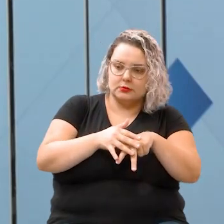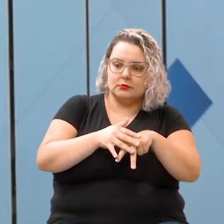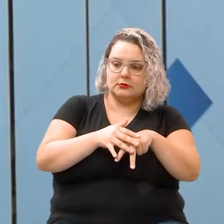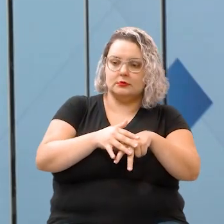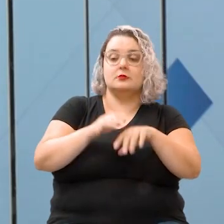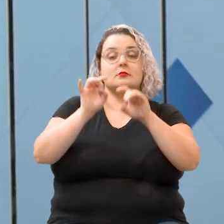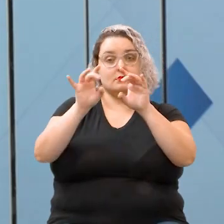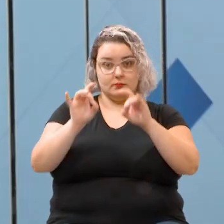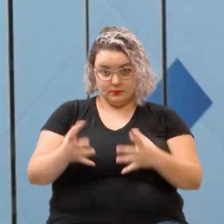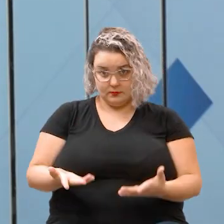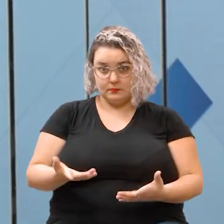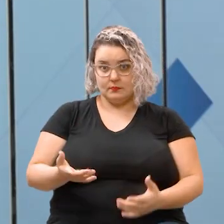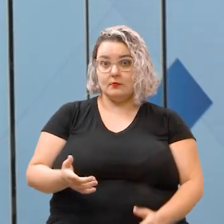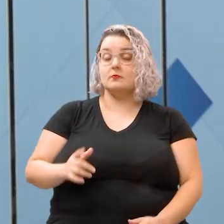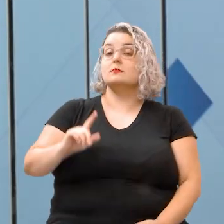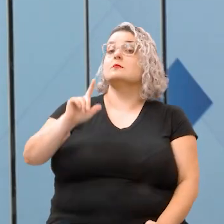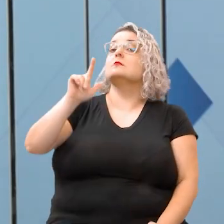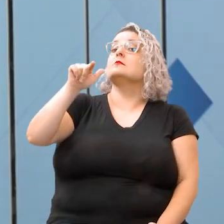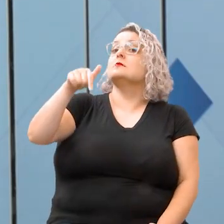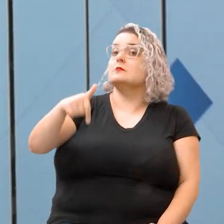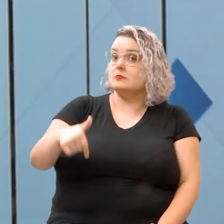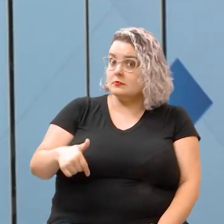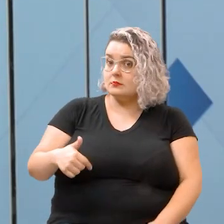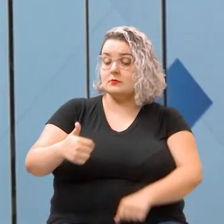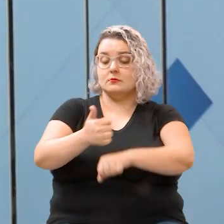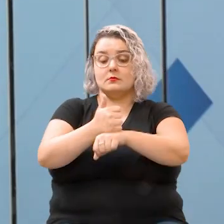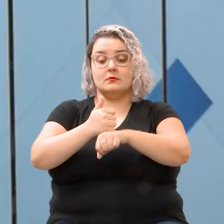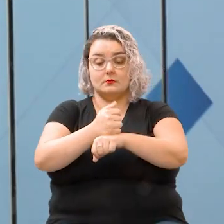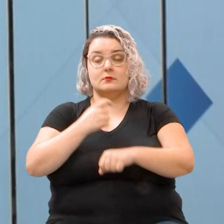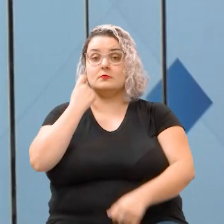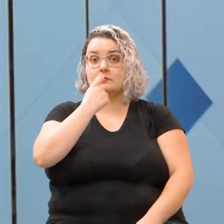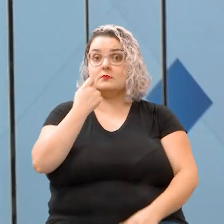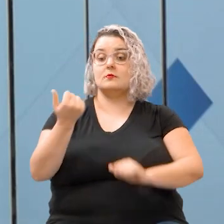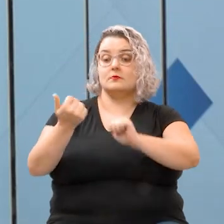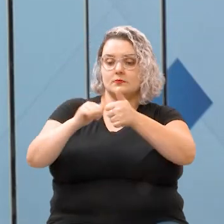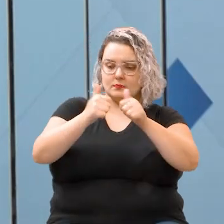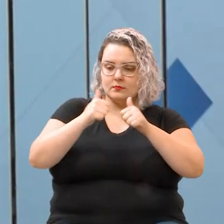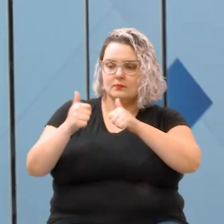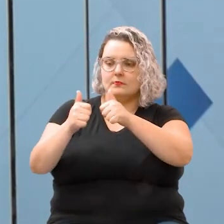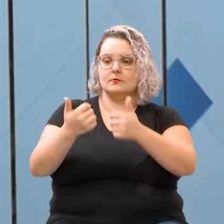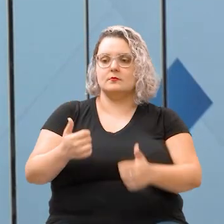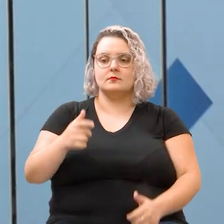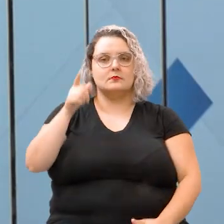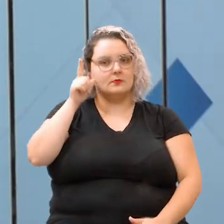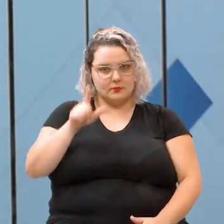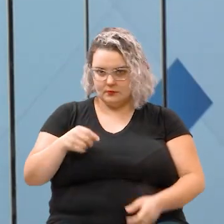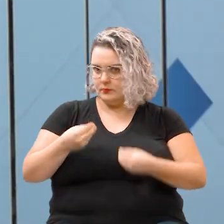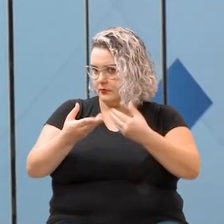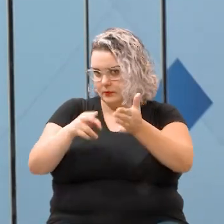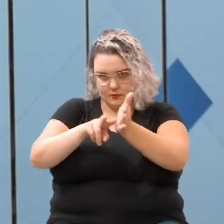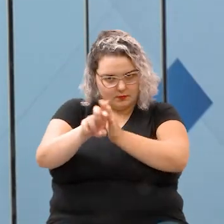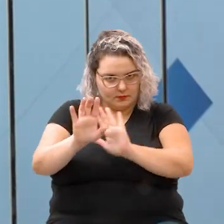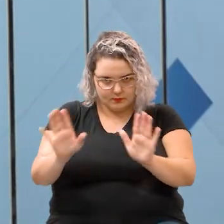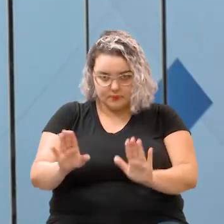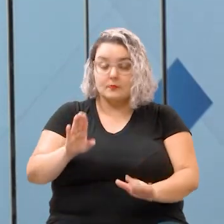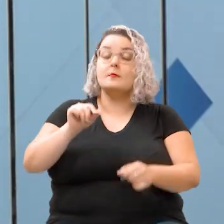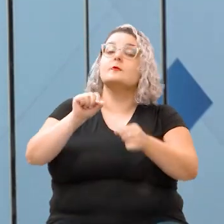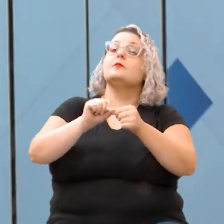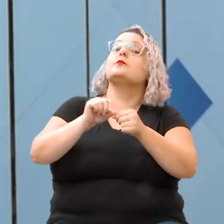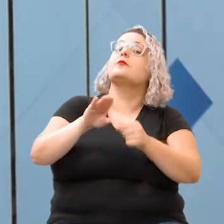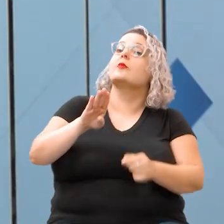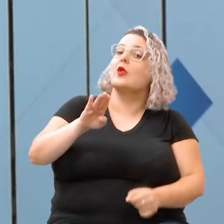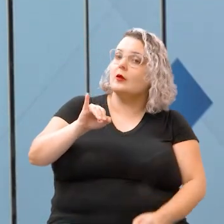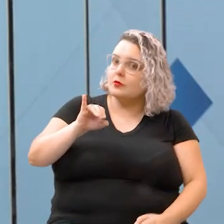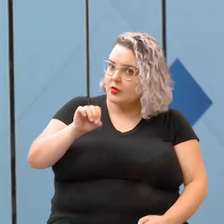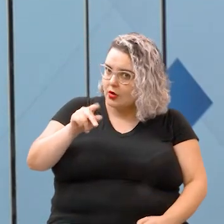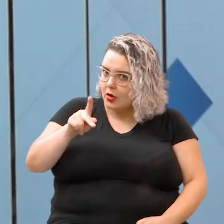para a especialidade. Aí o dentista da especialidade vai avaliar, ele não consegue dar o diagnóstico, ele faz a biópsia